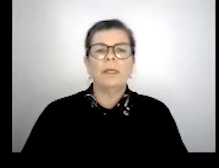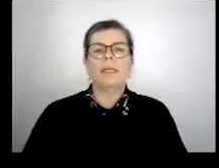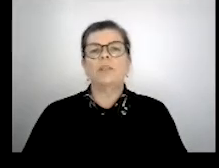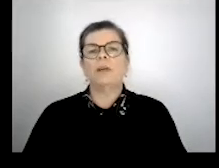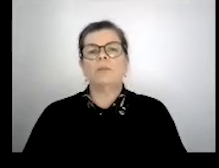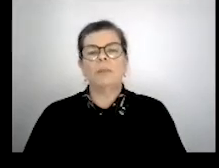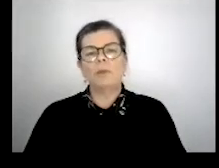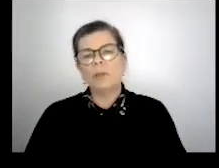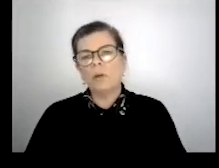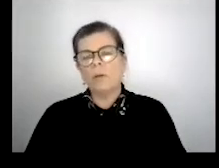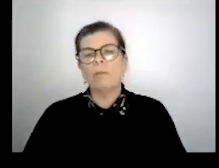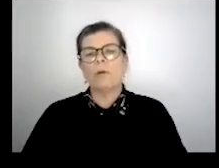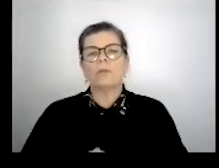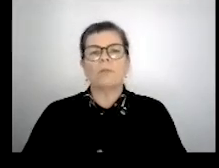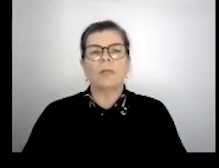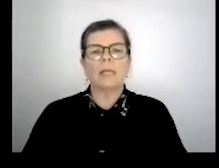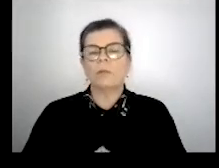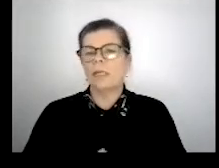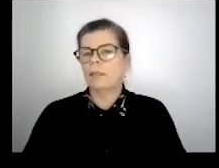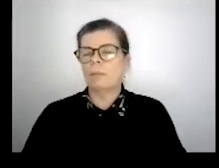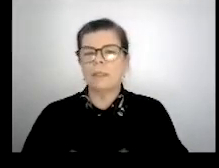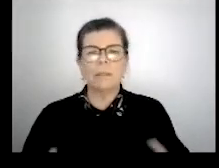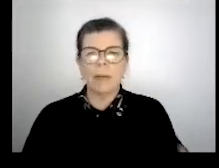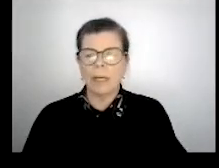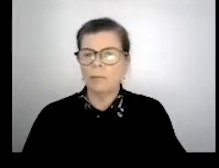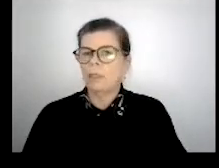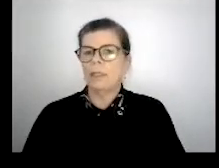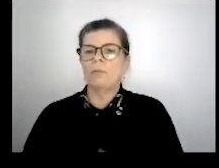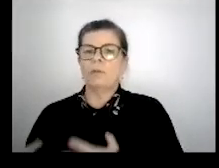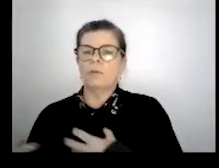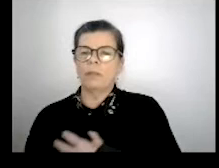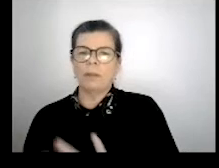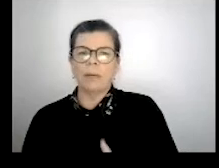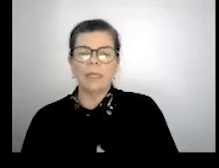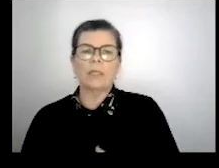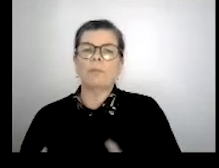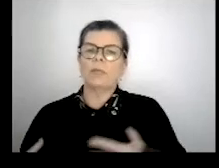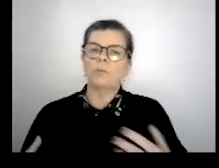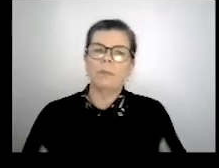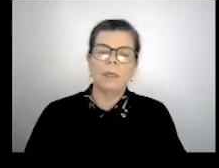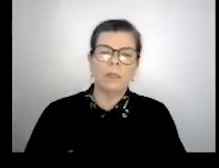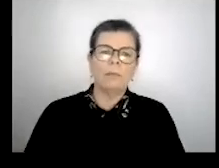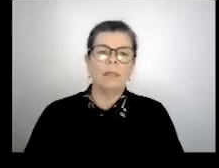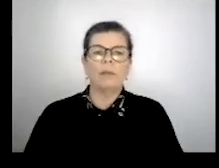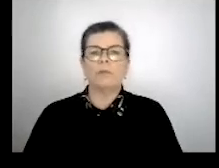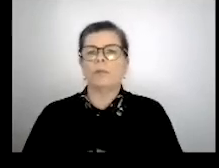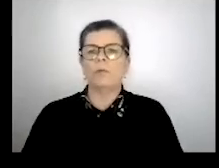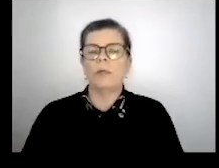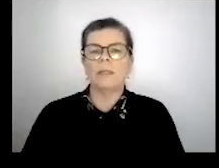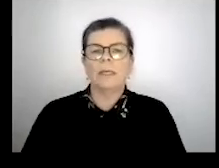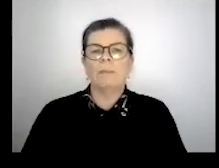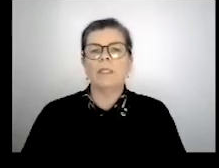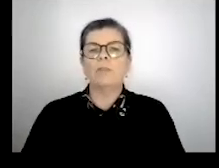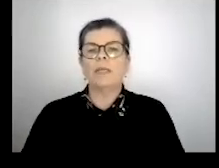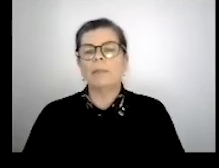debriefing, a gente faz um debriefing logo após os simulados, com aqueles que participaram, tanto o pessoal da enfermagem, quem puder subir, ou também com os